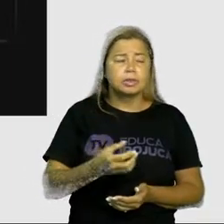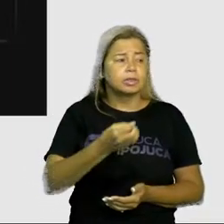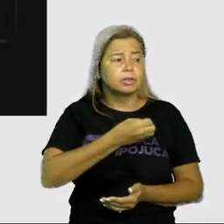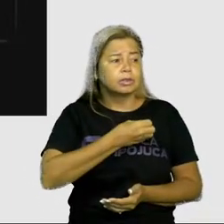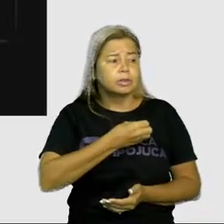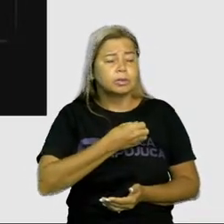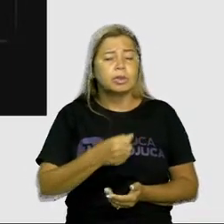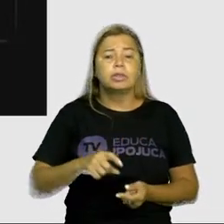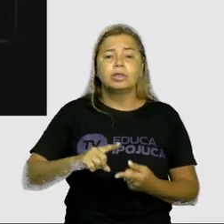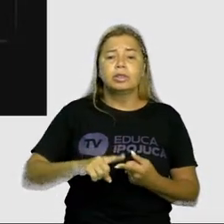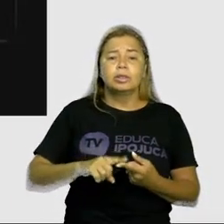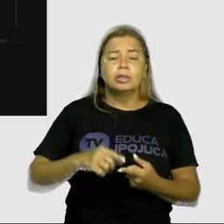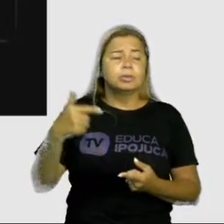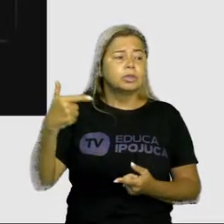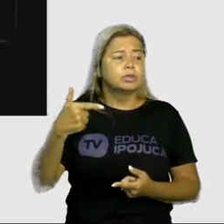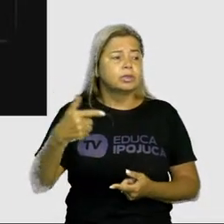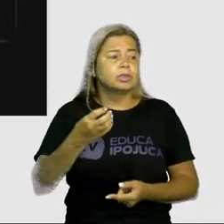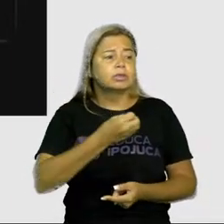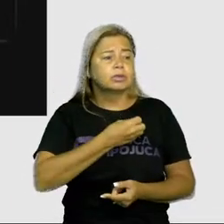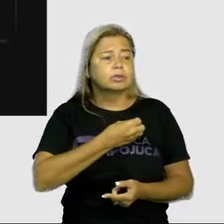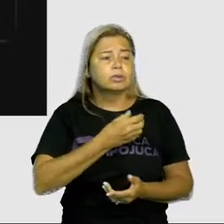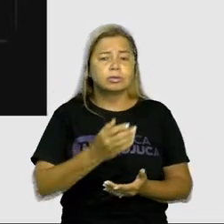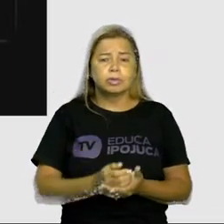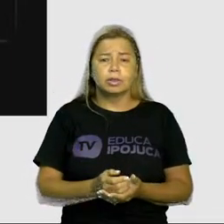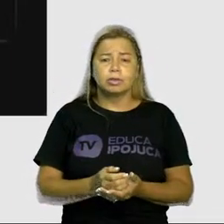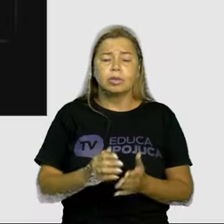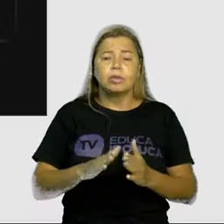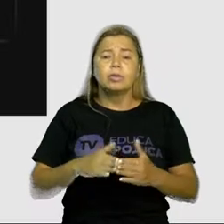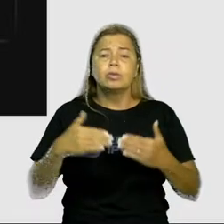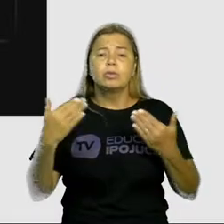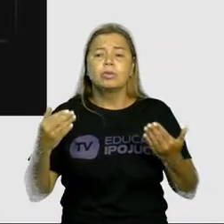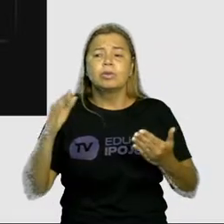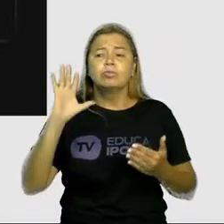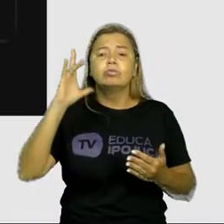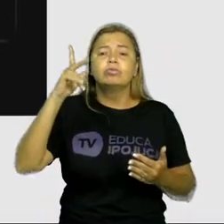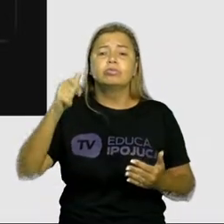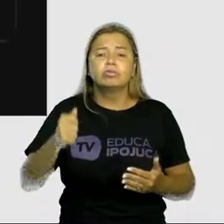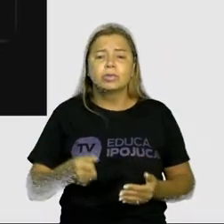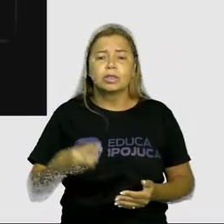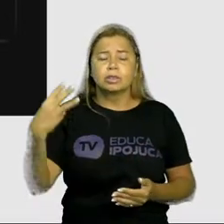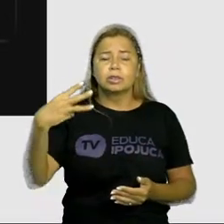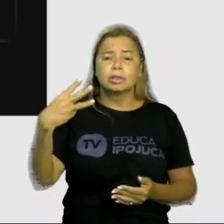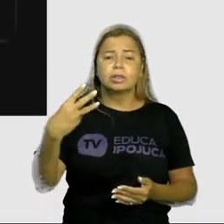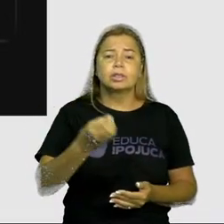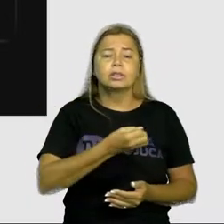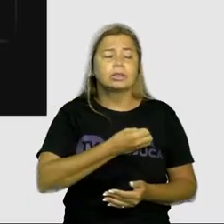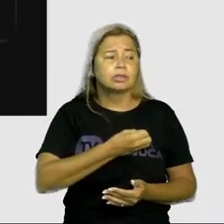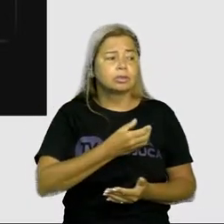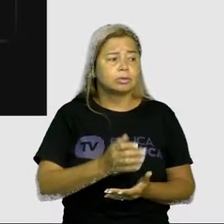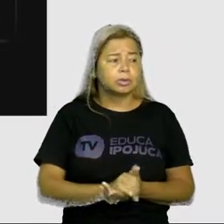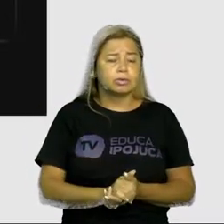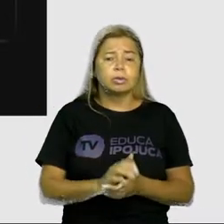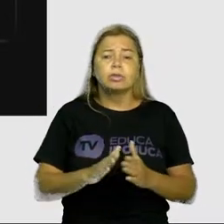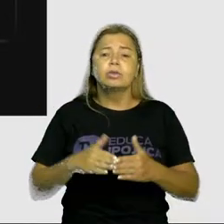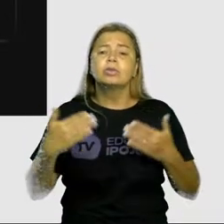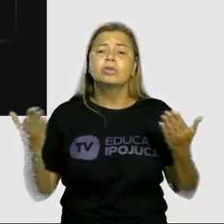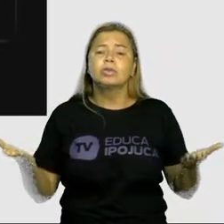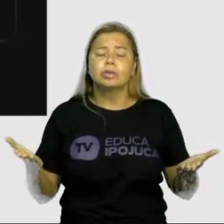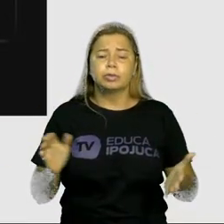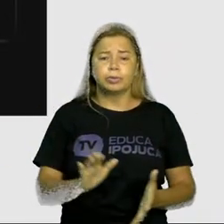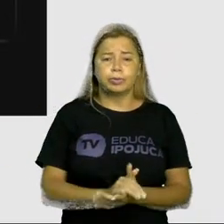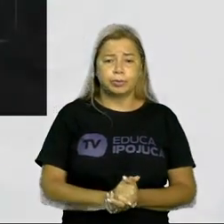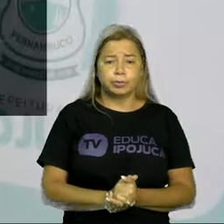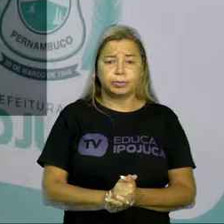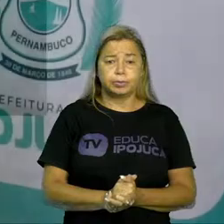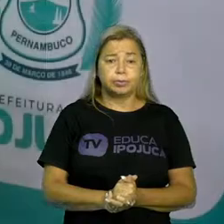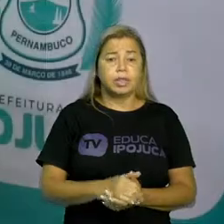parcela. Qual seria o resultado da terceira parcela? Aí está perguntando, qual é o último número?